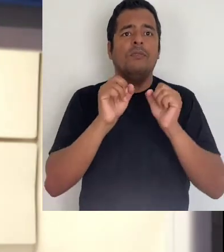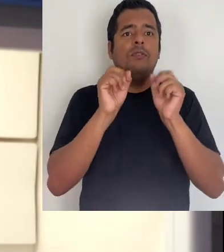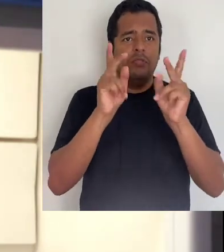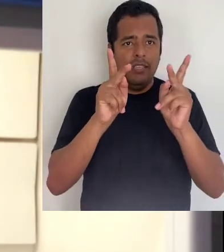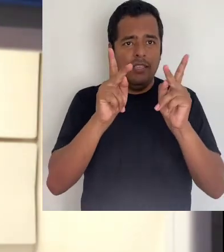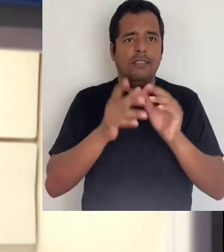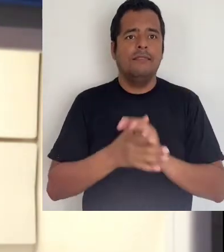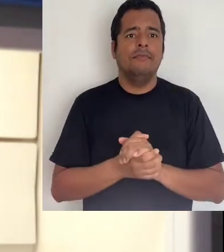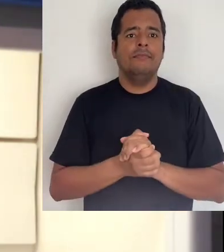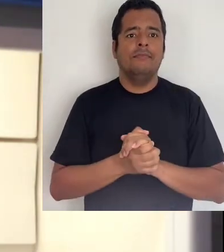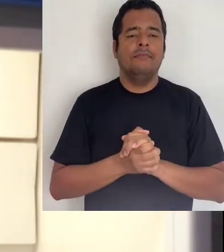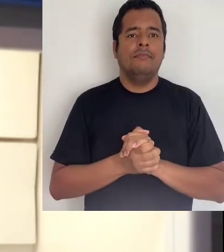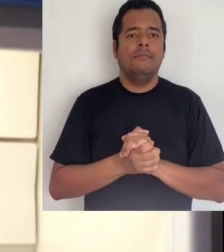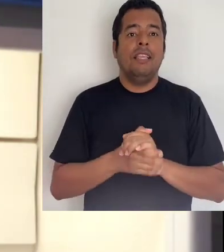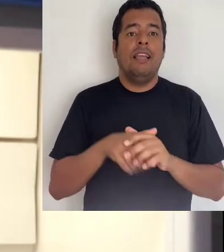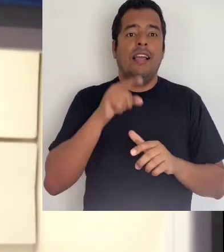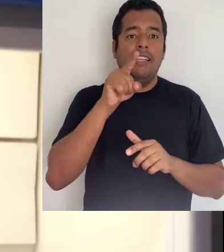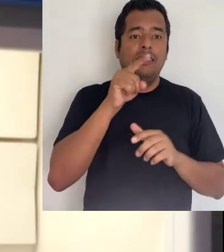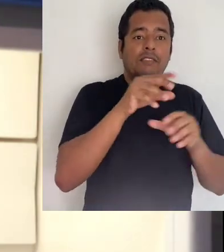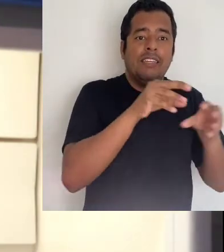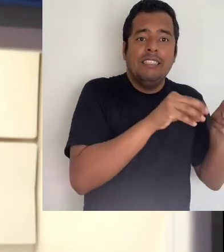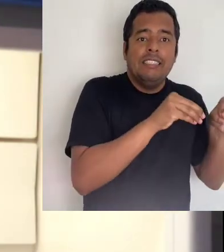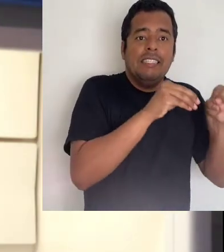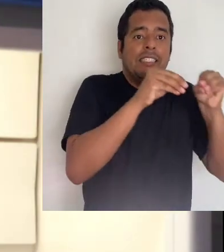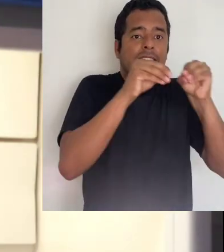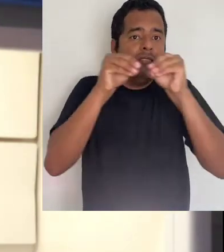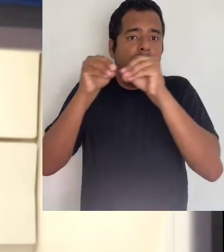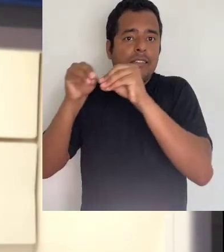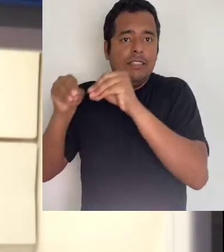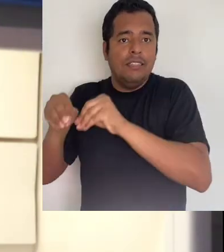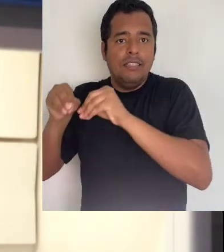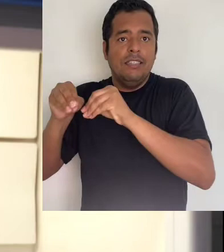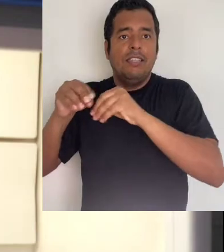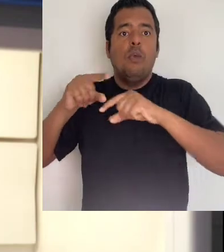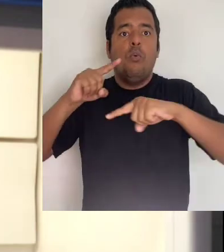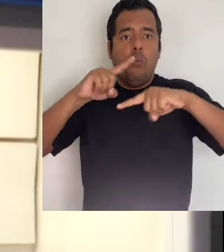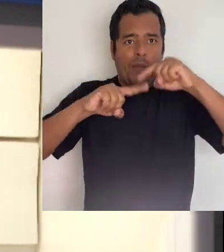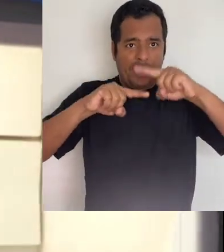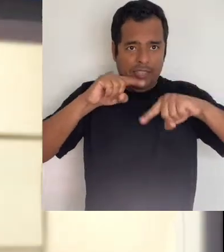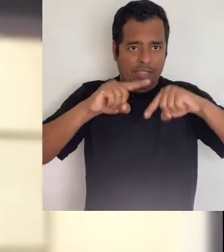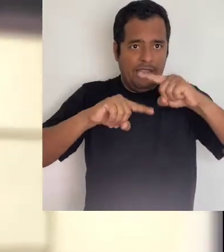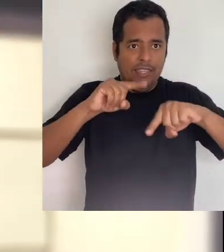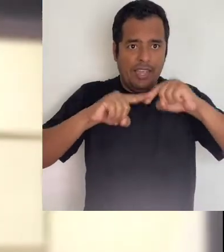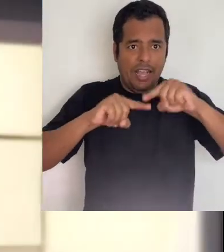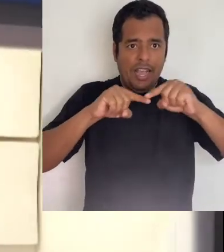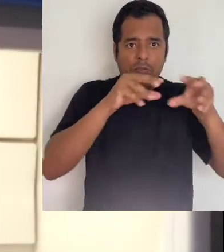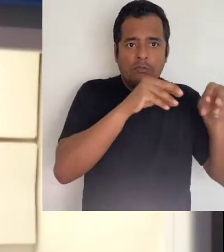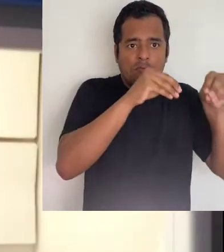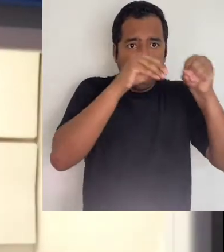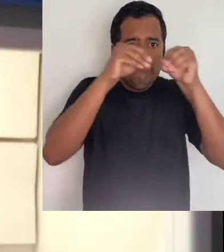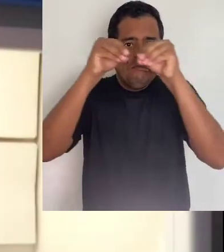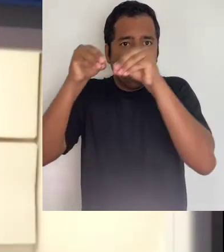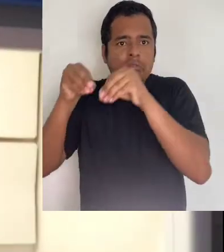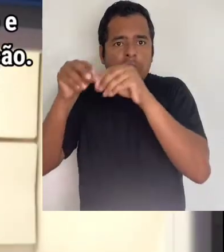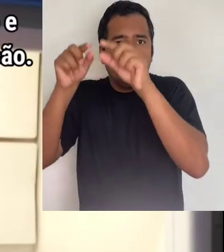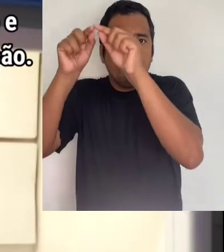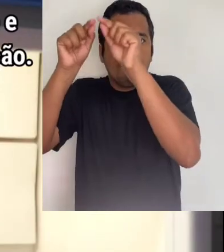Então, neste caso específico, a gente vai transferir esse material, tá?